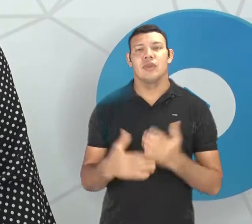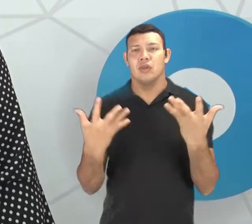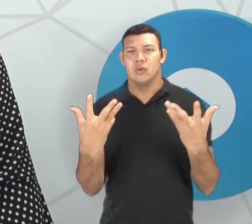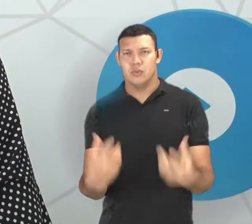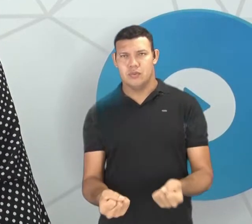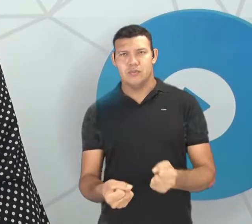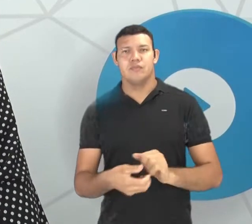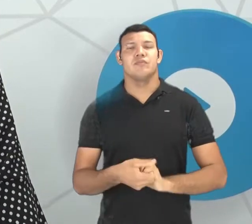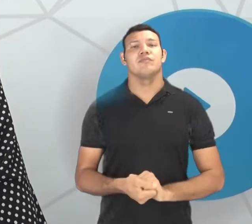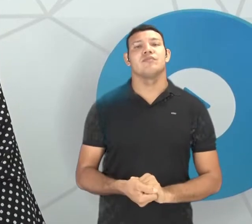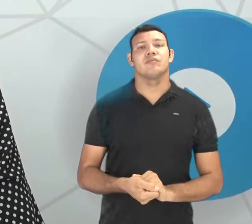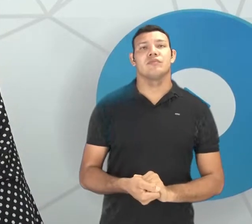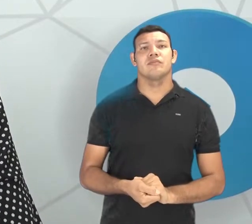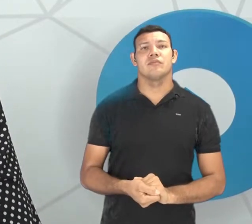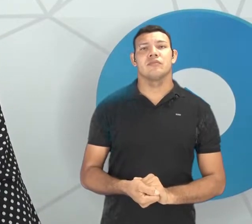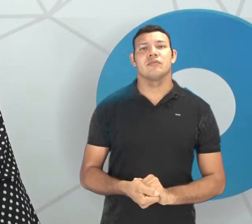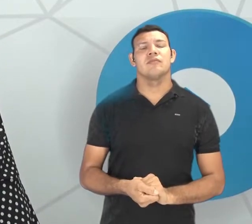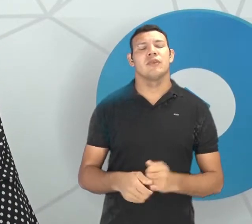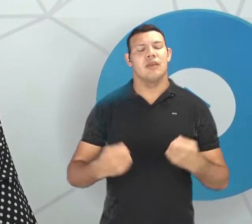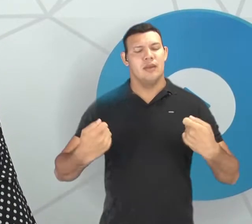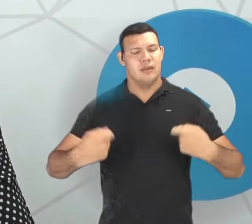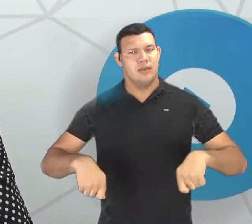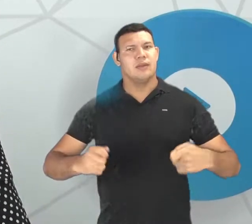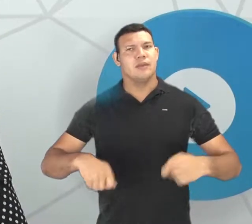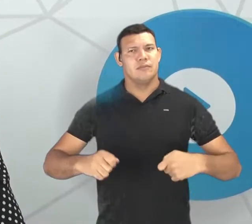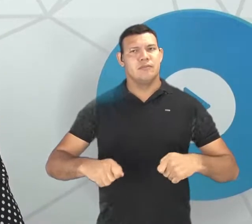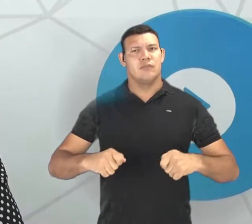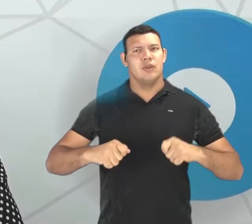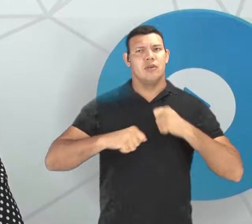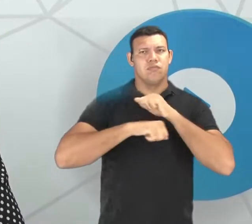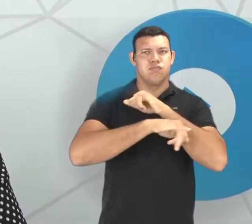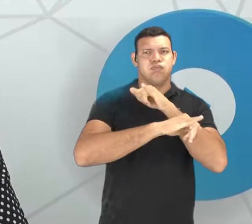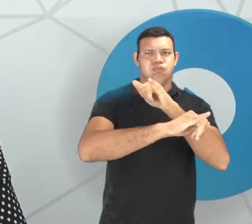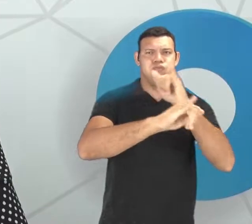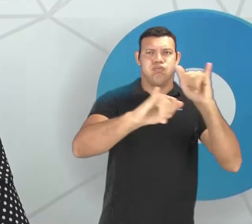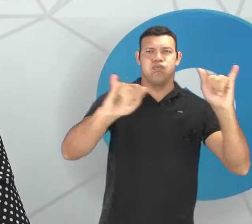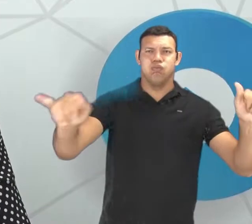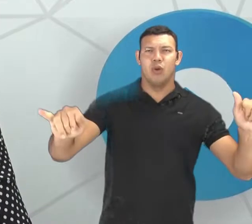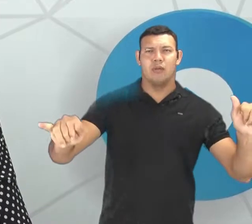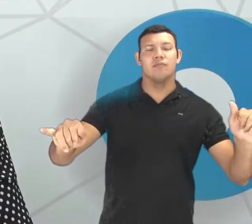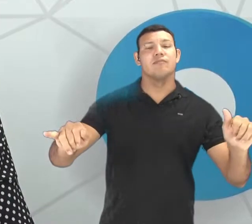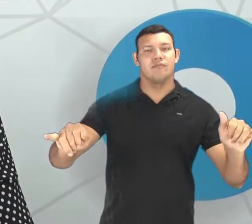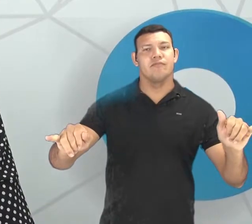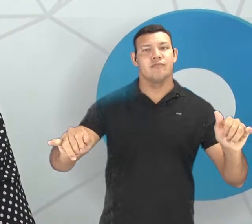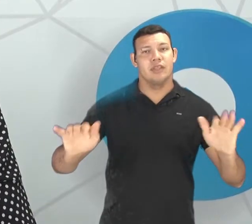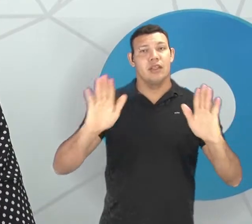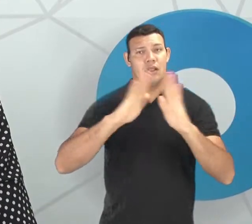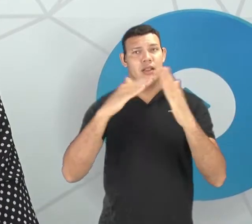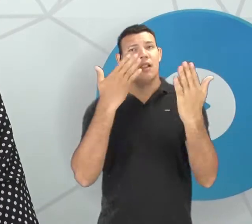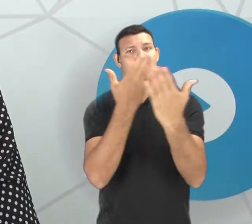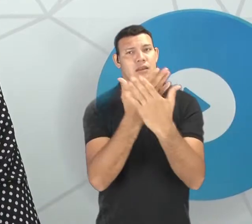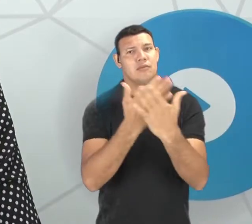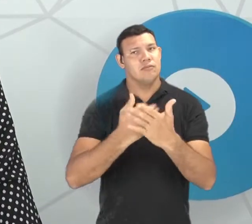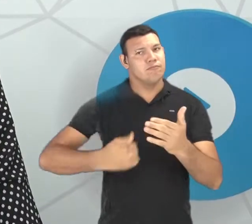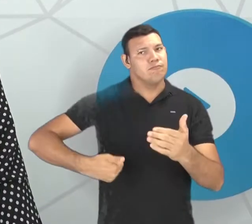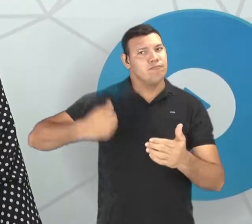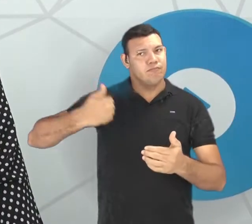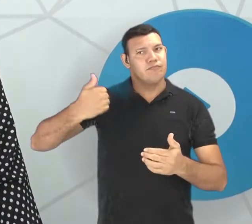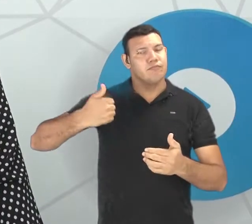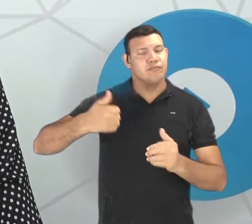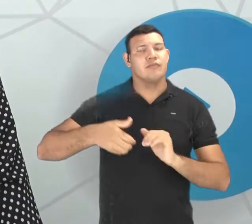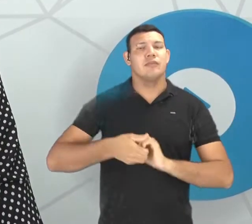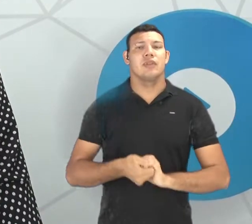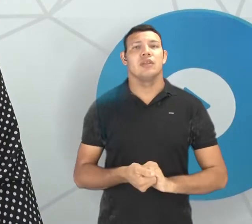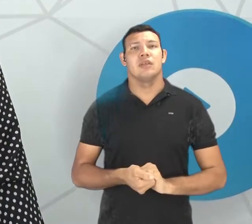acolhida, porque, na verdade, é a necessidade de levar essa mensagem, em primeiro lugar, às escolas.